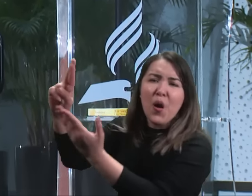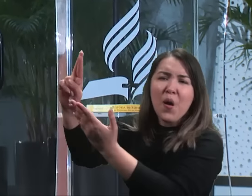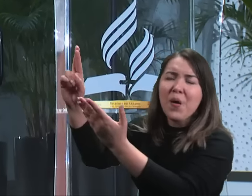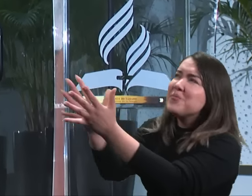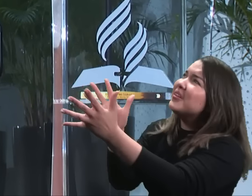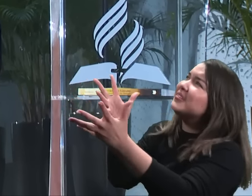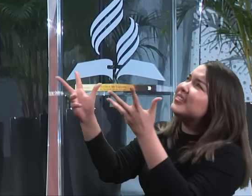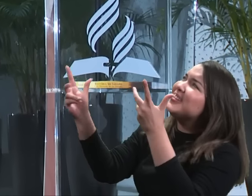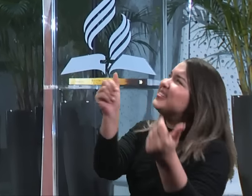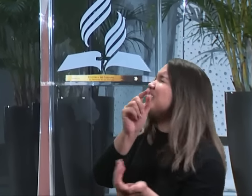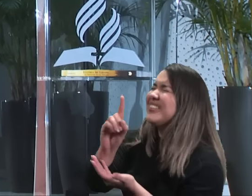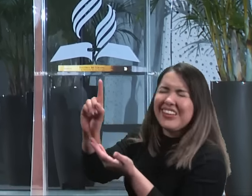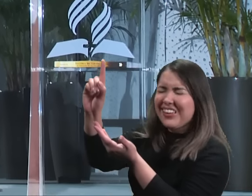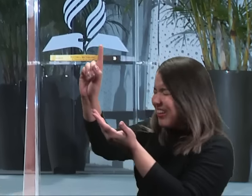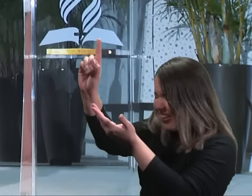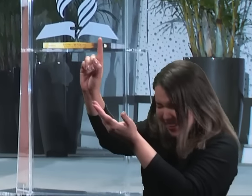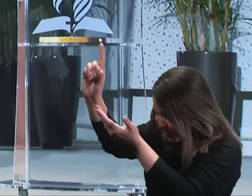grande